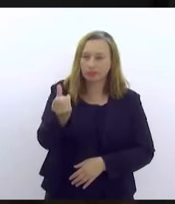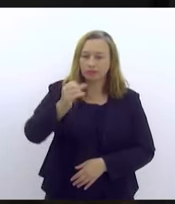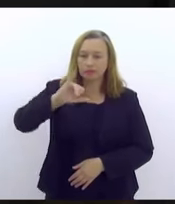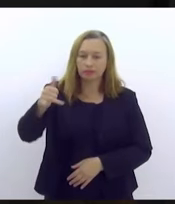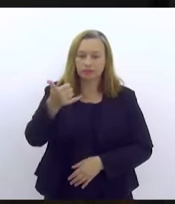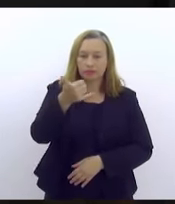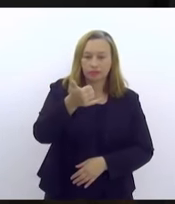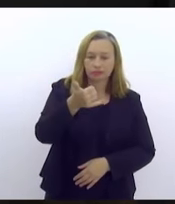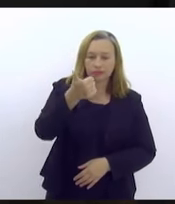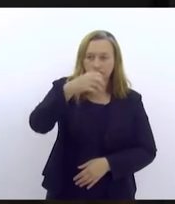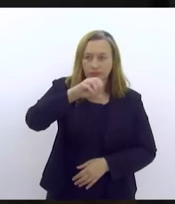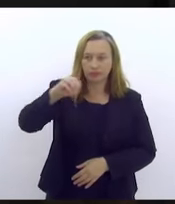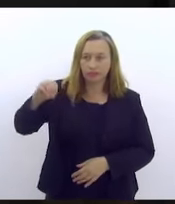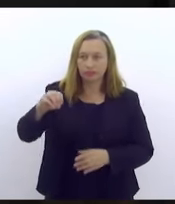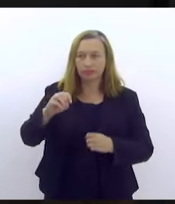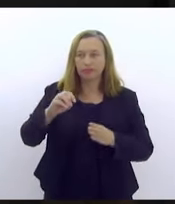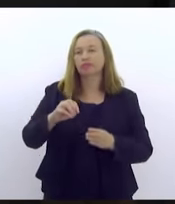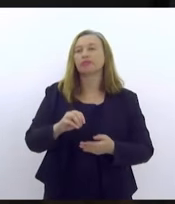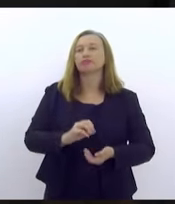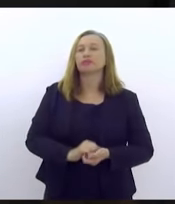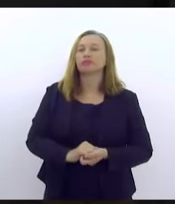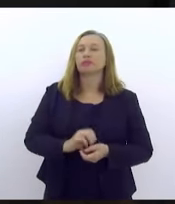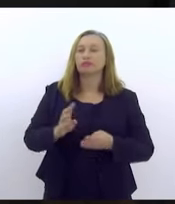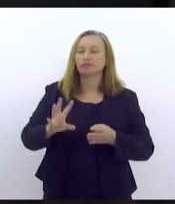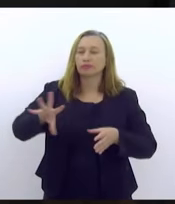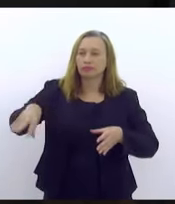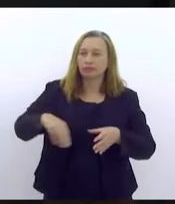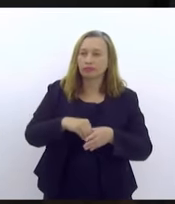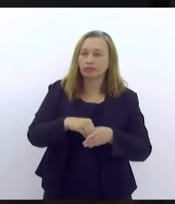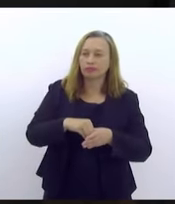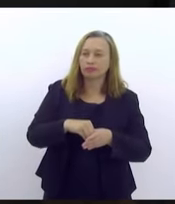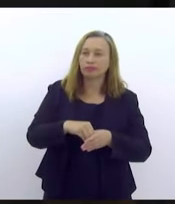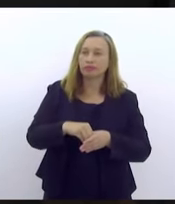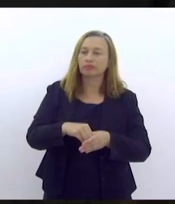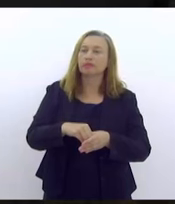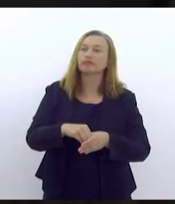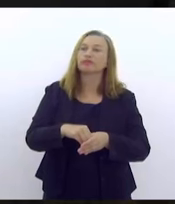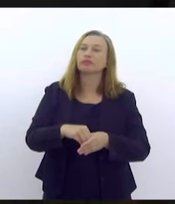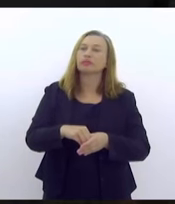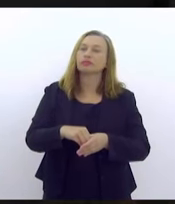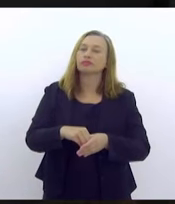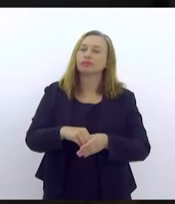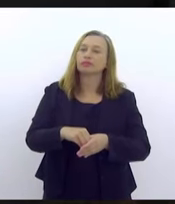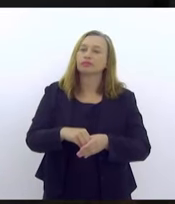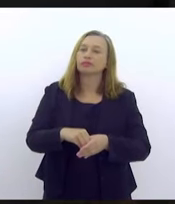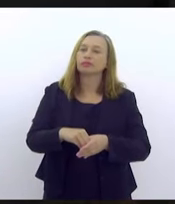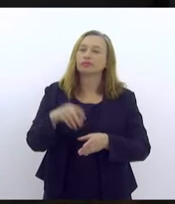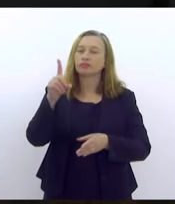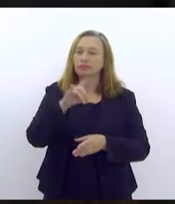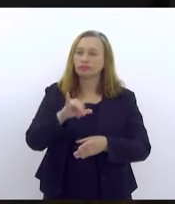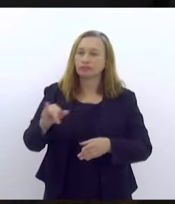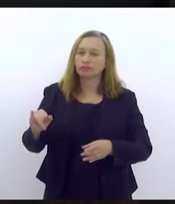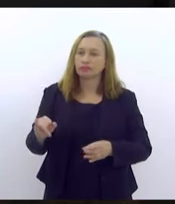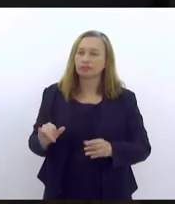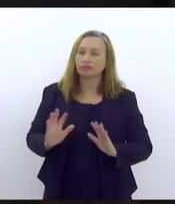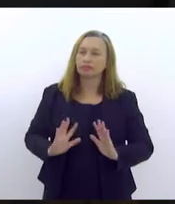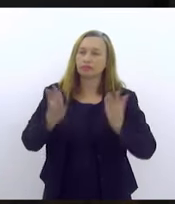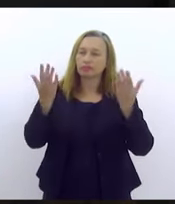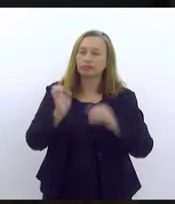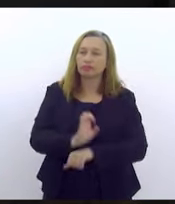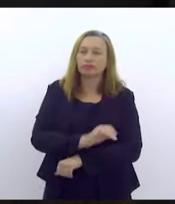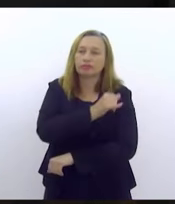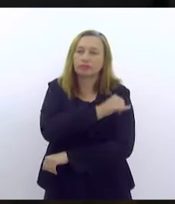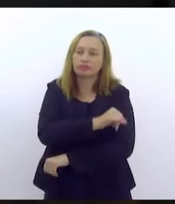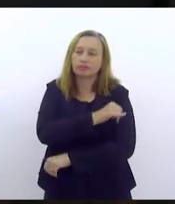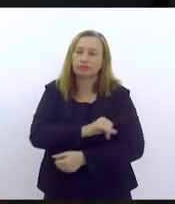2010, para instituir, no anexo da consolidação de datas comemorativas do Estado do Rio de Janeiro,